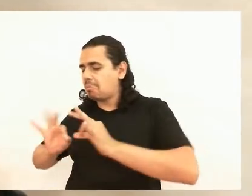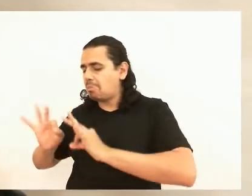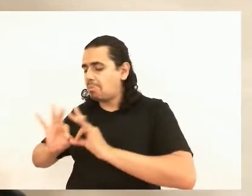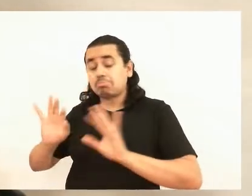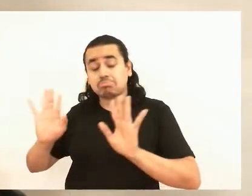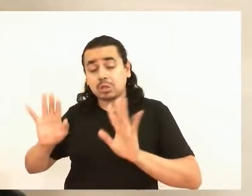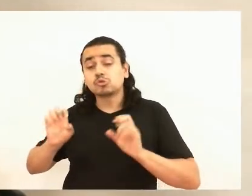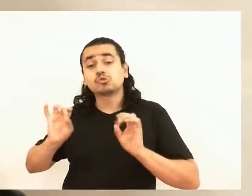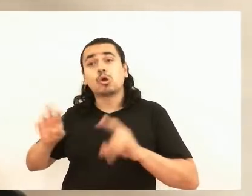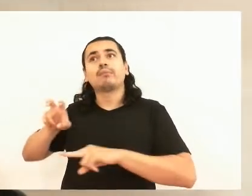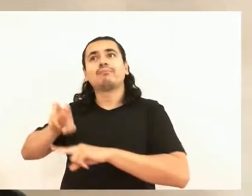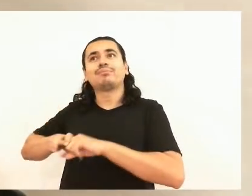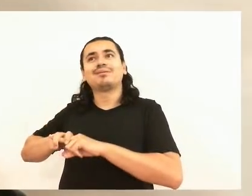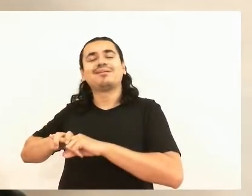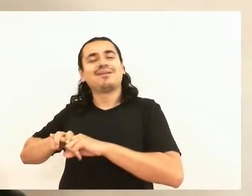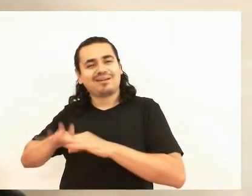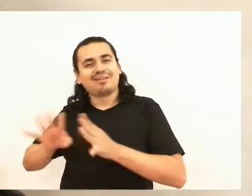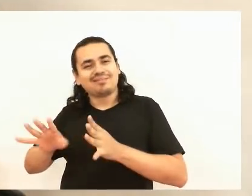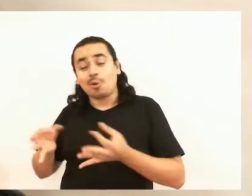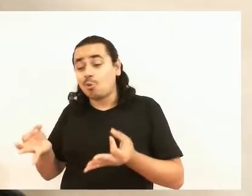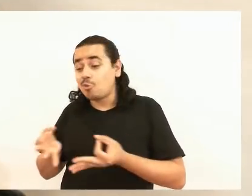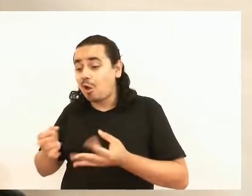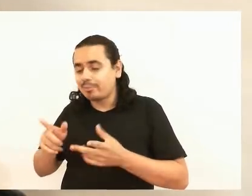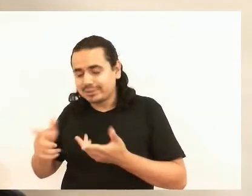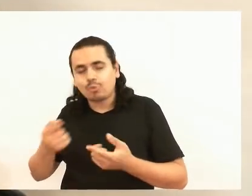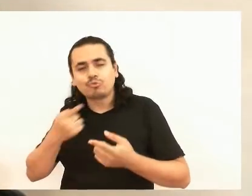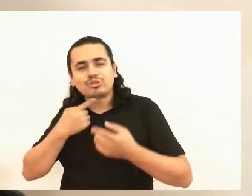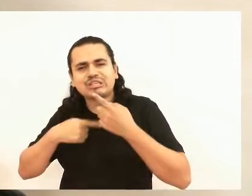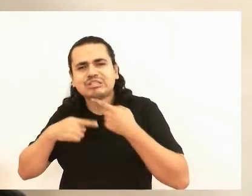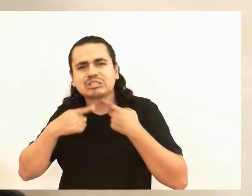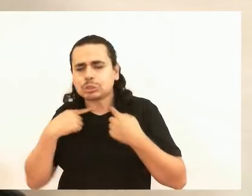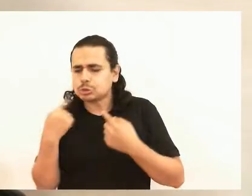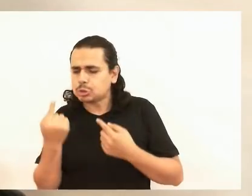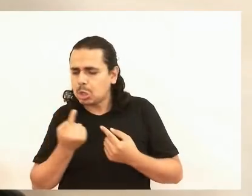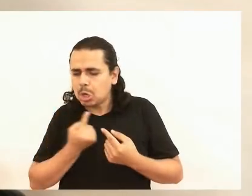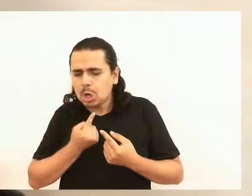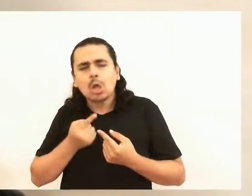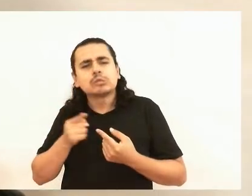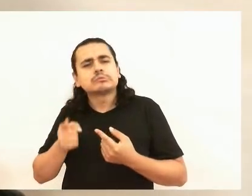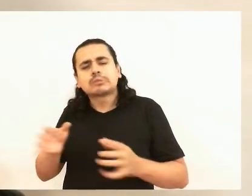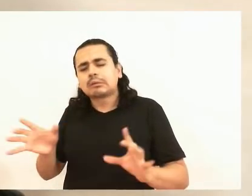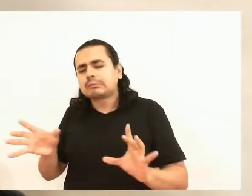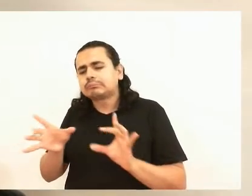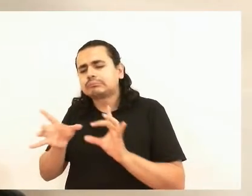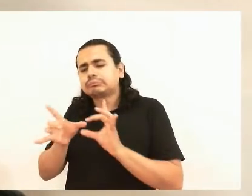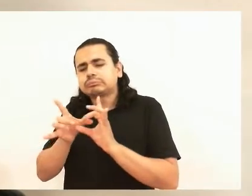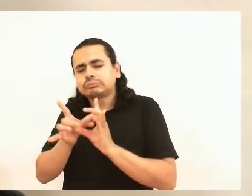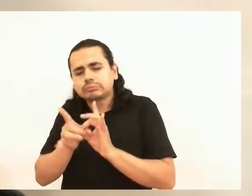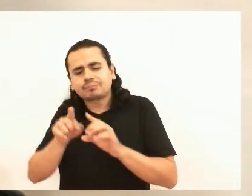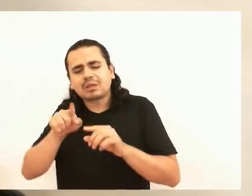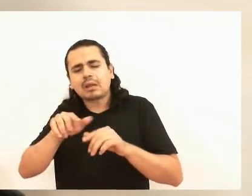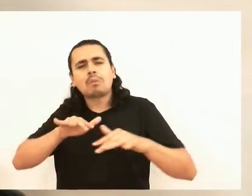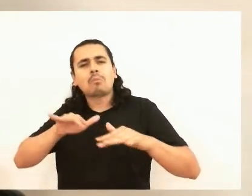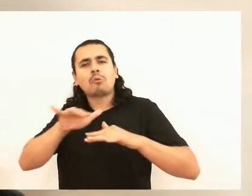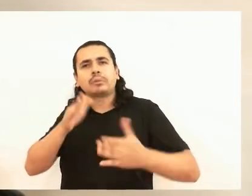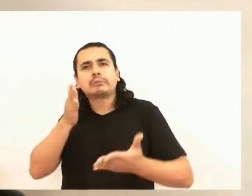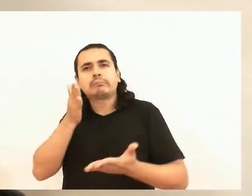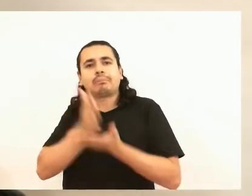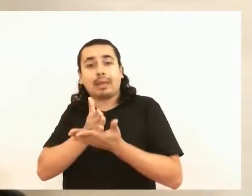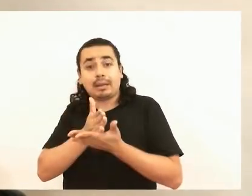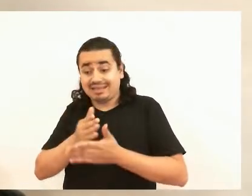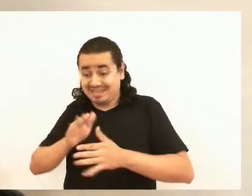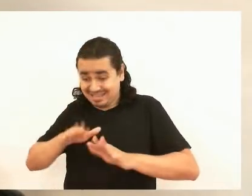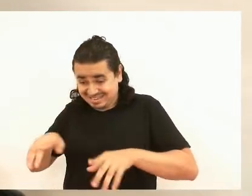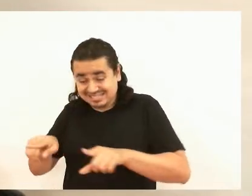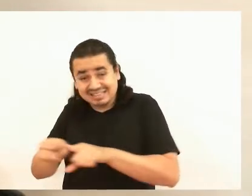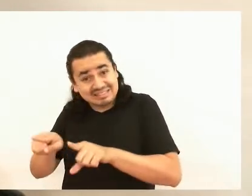então os desejos nossos também eles estão muito vinculados a esse novo movimento da criança também